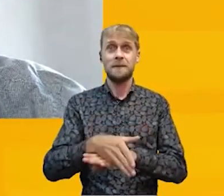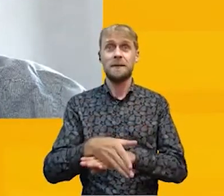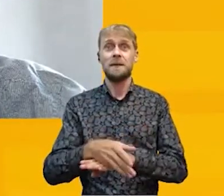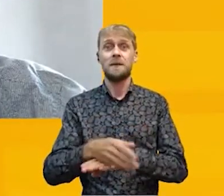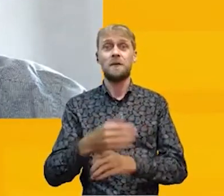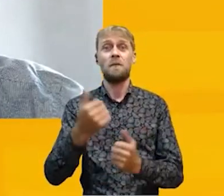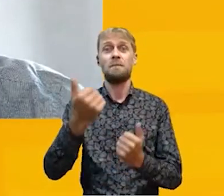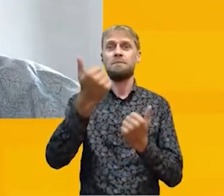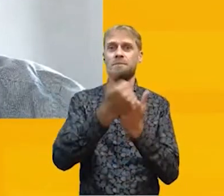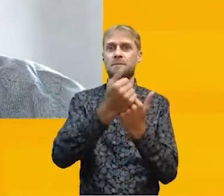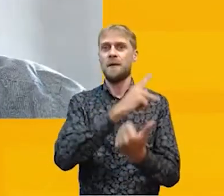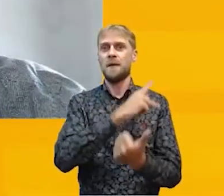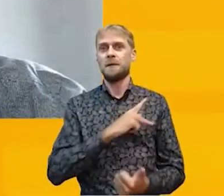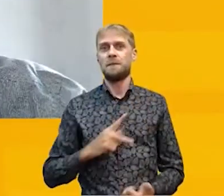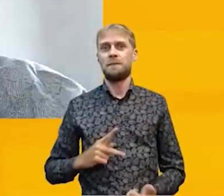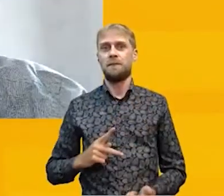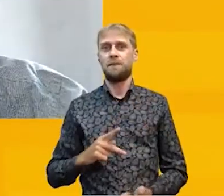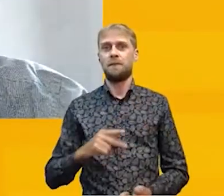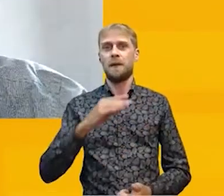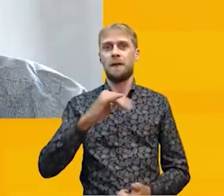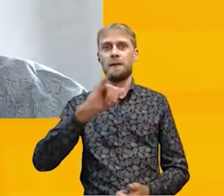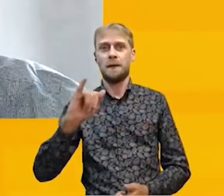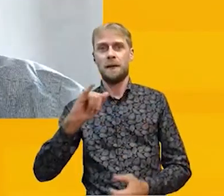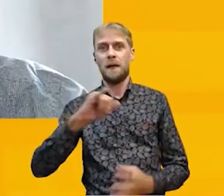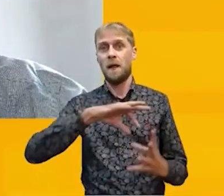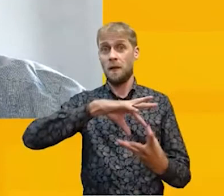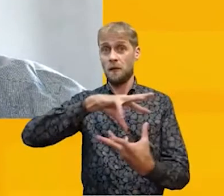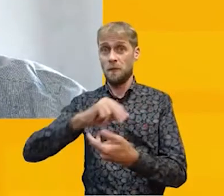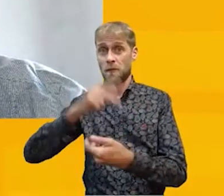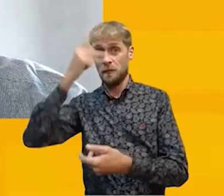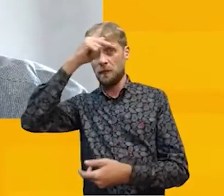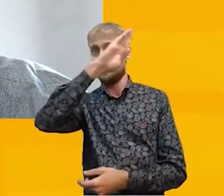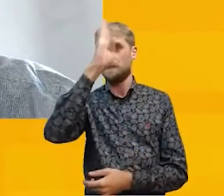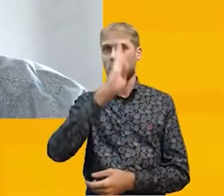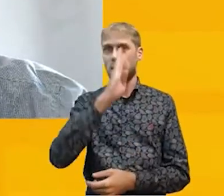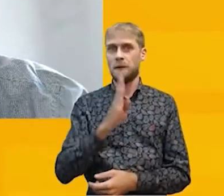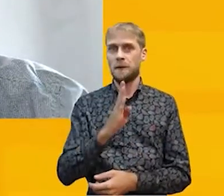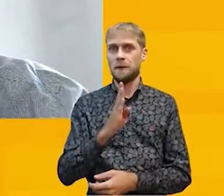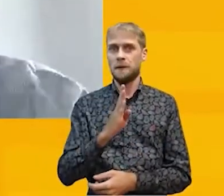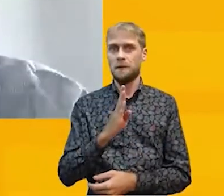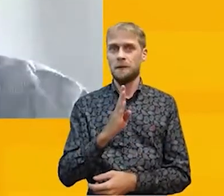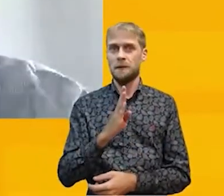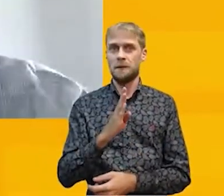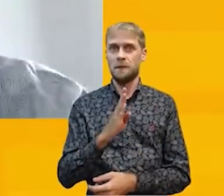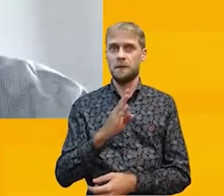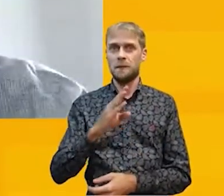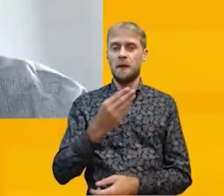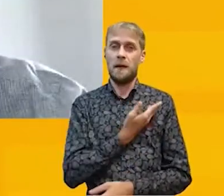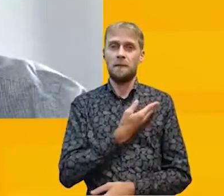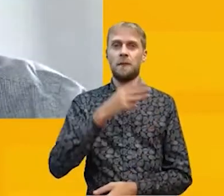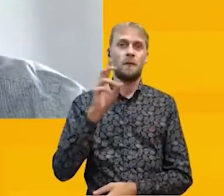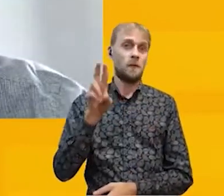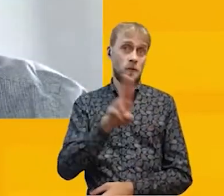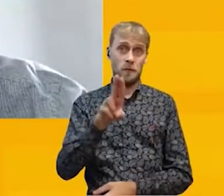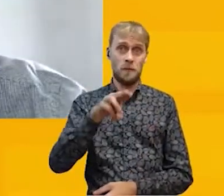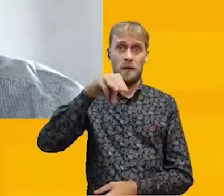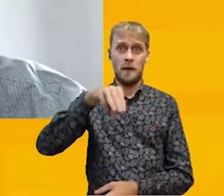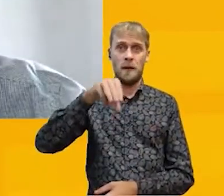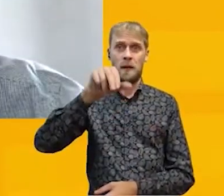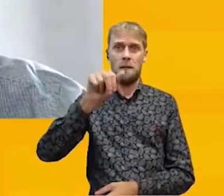o vice-presidente da CI Internacional para o Brasil, que é o nosso amigo Maurício, que vocês já tiveram